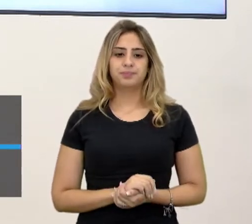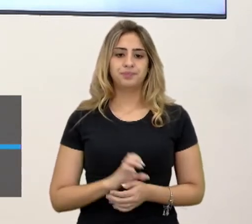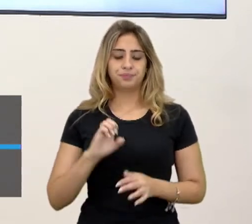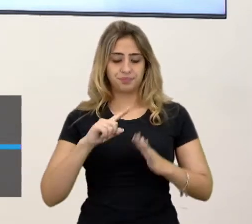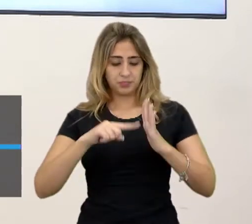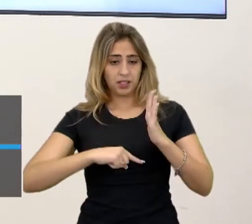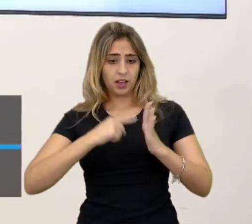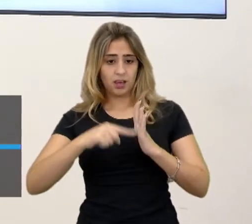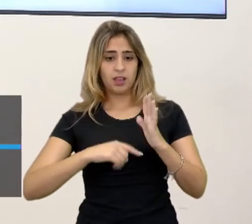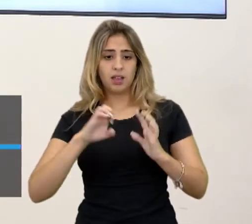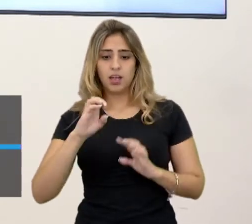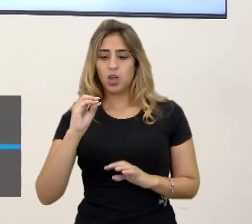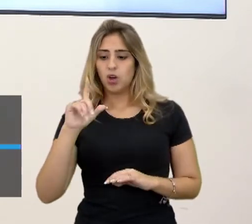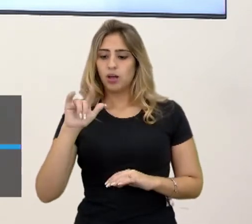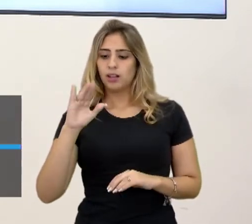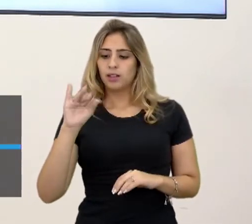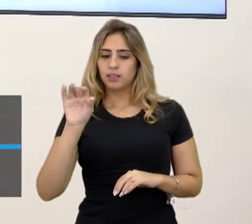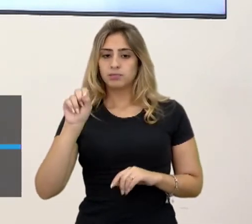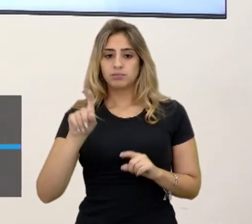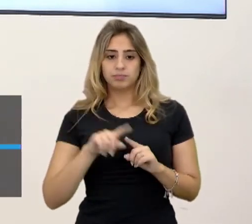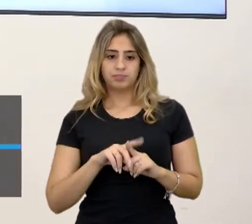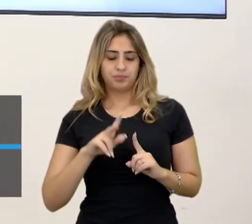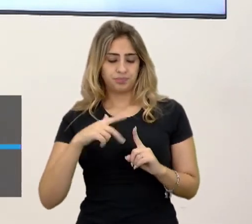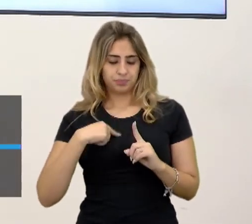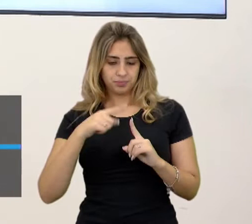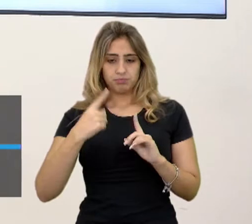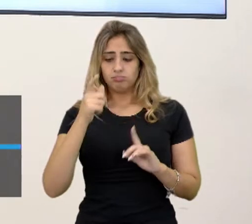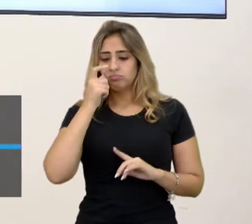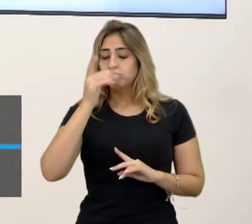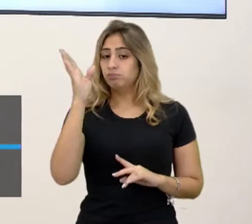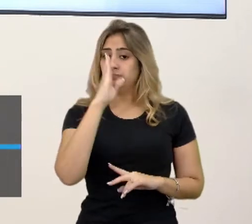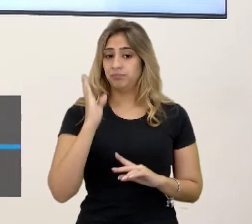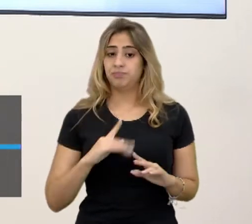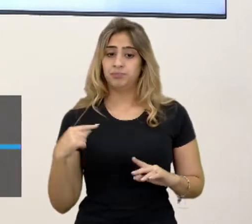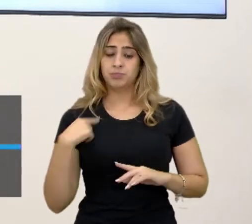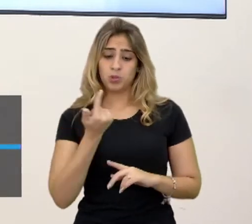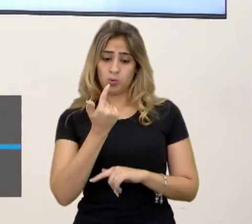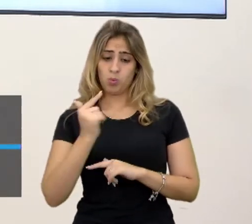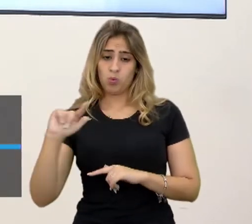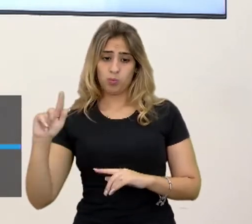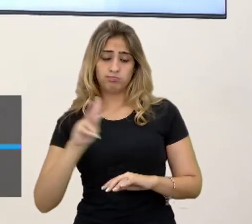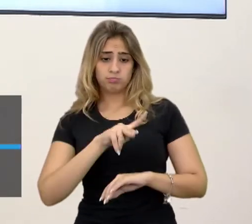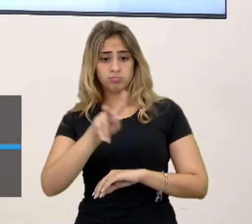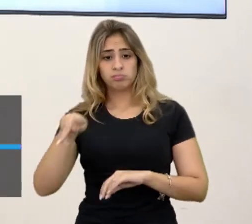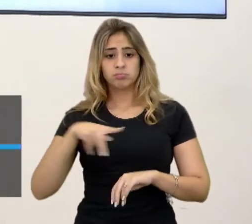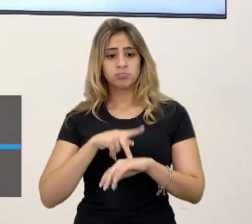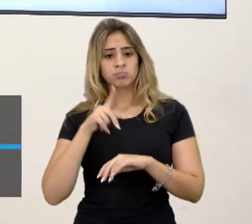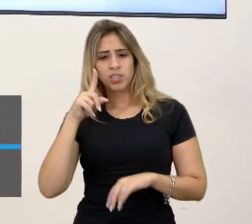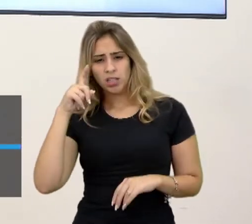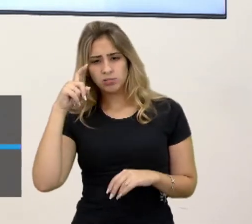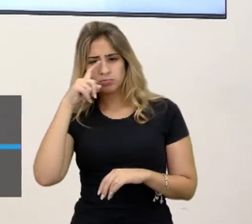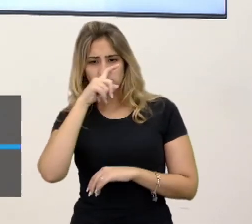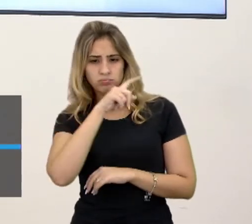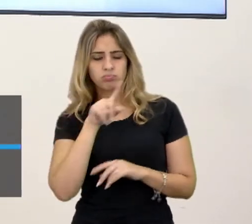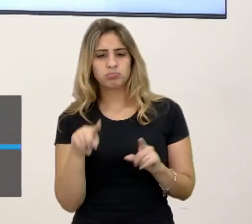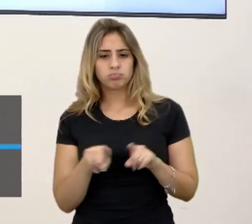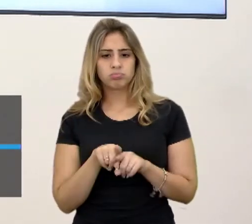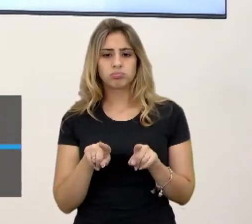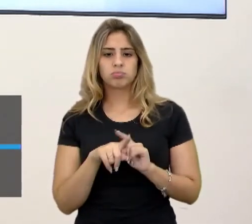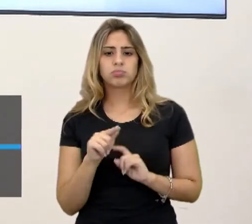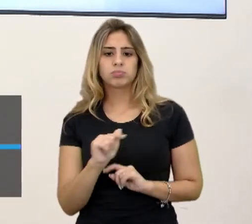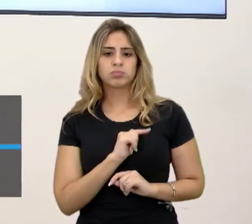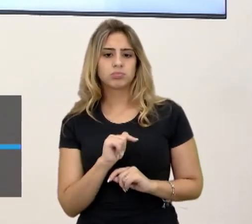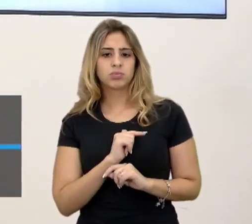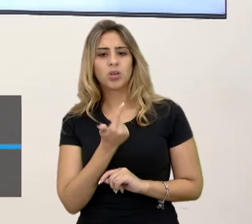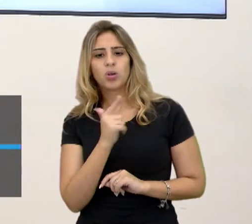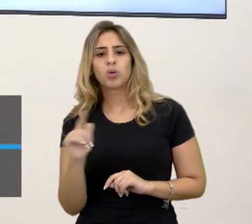eólicas e tudo mais, né? Então, ainda não é de interesse brasileiro. Mas, enquanto que em outros países, pela dificuldade, inclusive, de ter